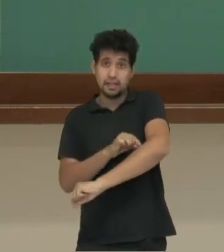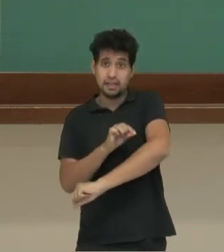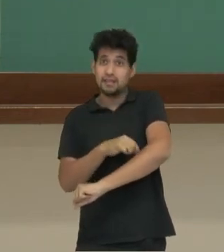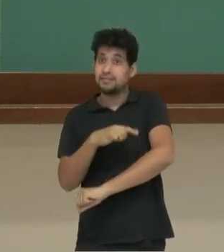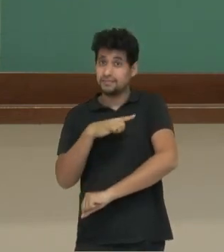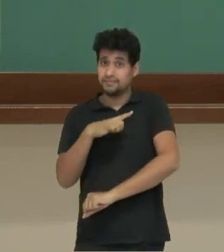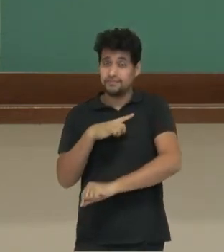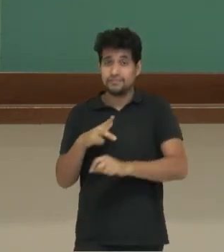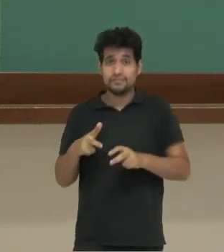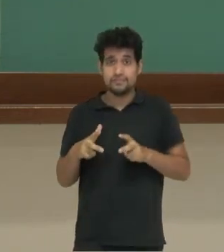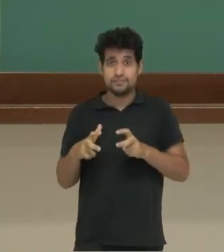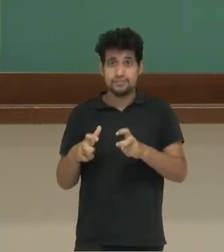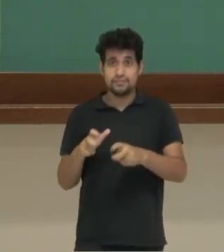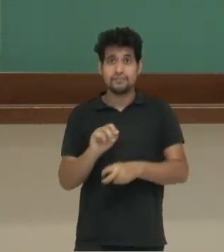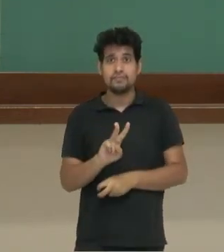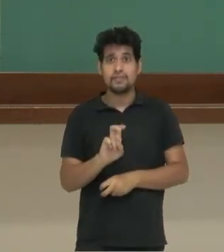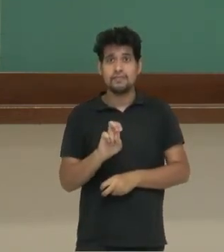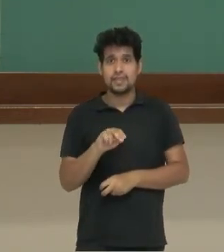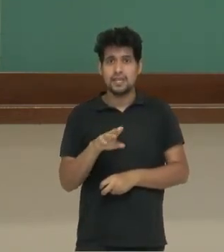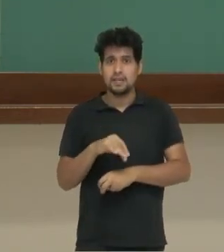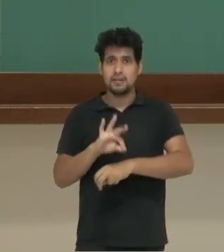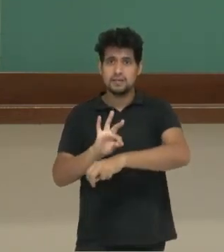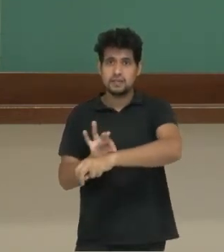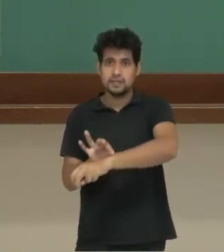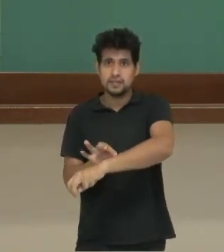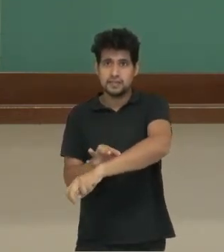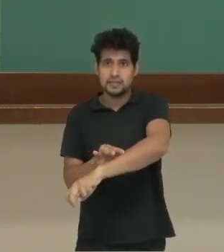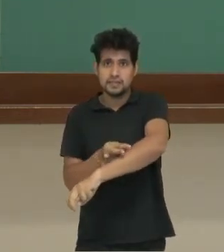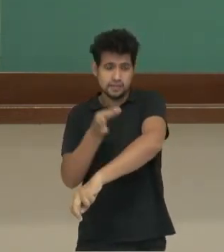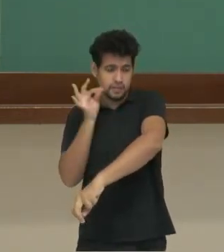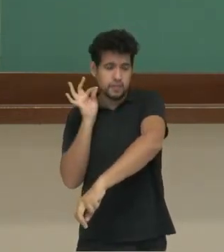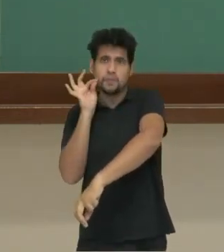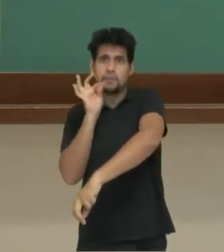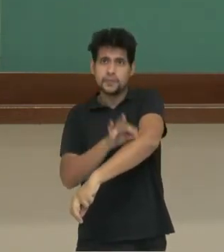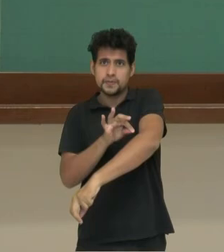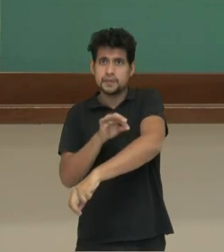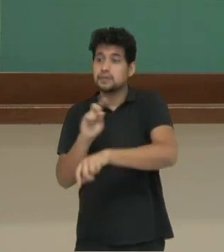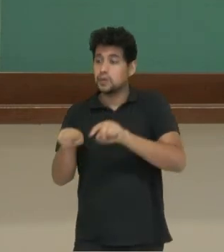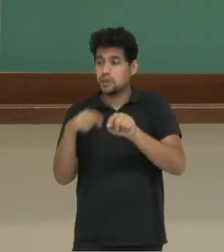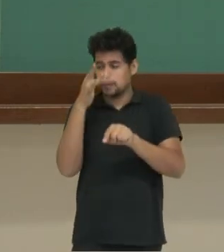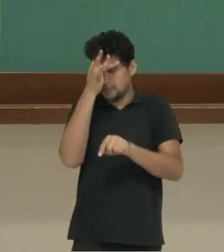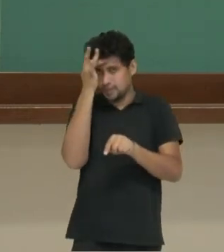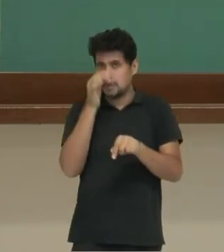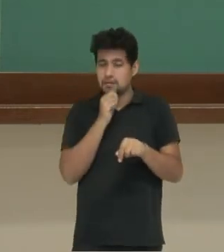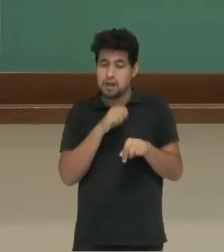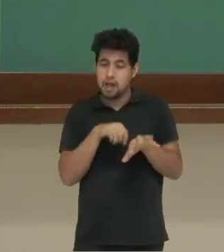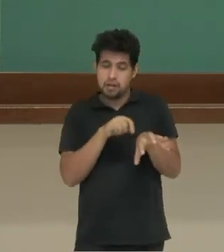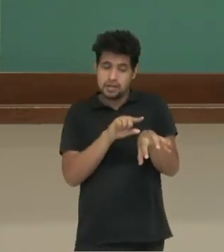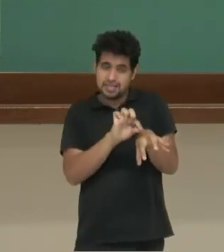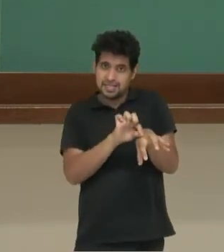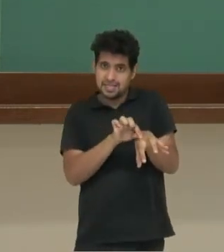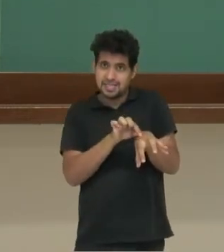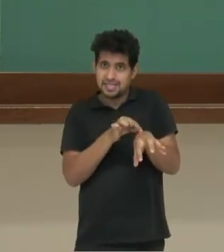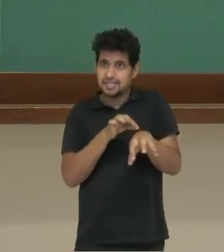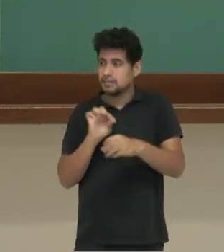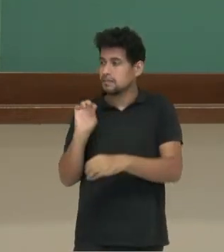ponta eles passam na pele dessas rãs, tá? Então, essa coloração mais